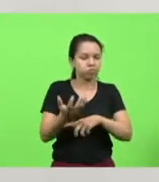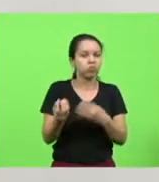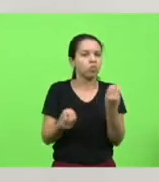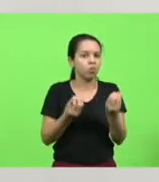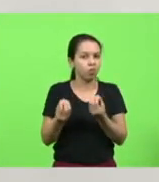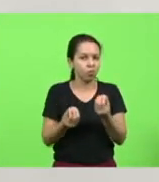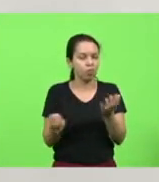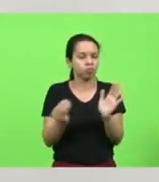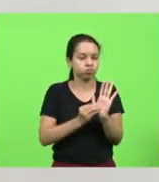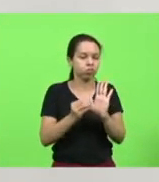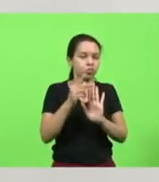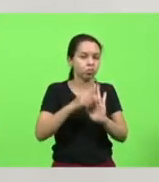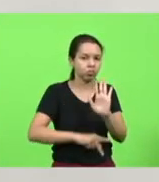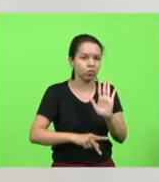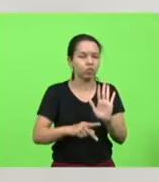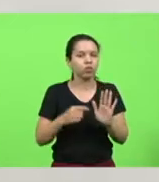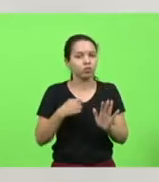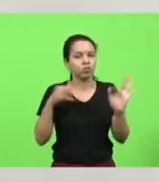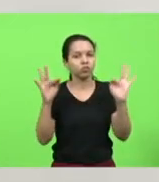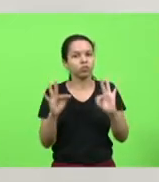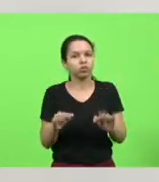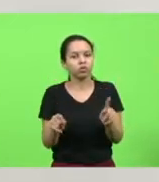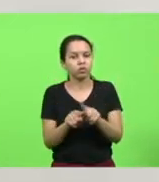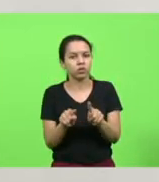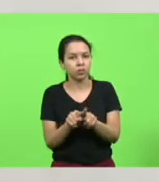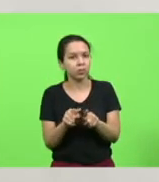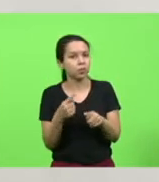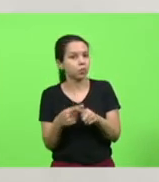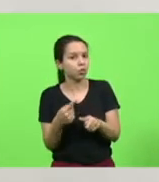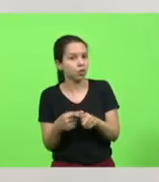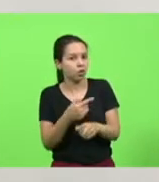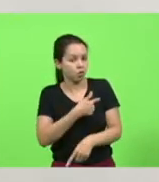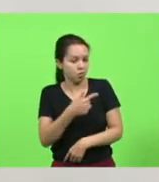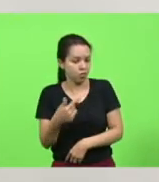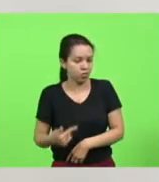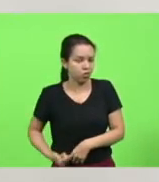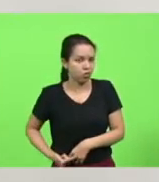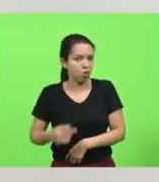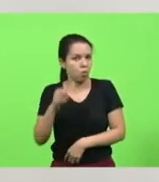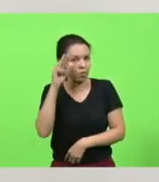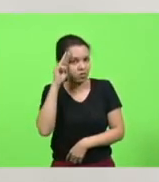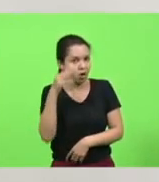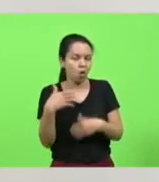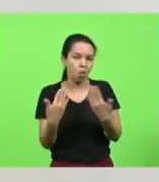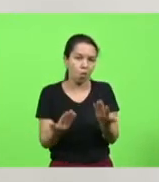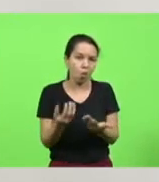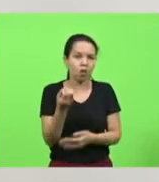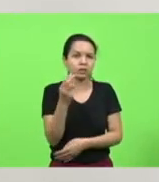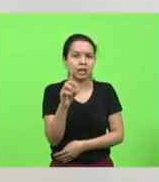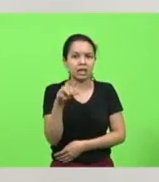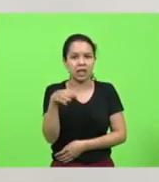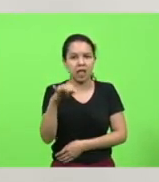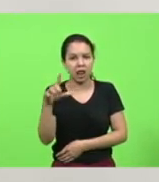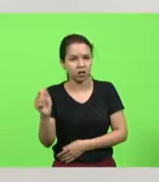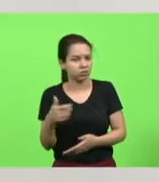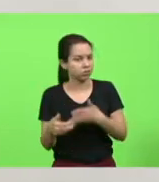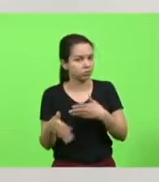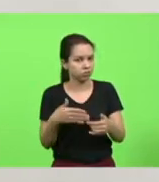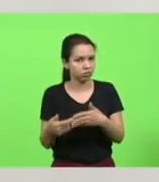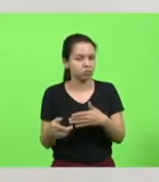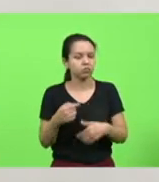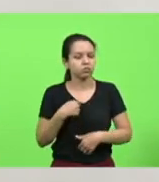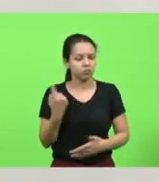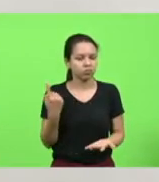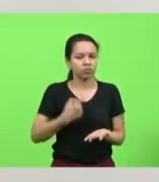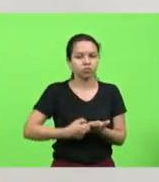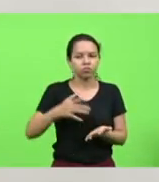eu fiquei muito feliz também, porque nós, independente de seja o governador Moisés ou a governadora Daniela, eu estou muito comprometido com as pautas da região,